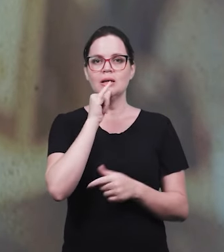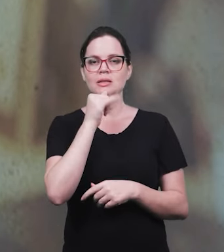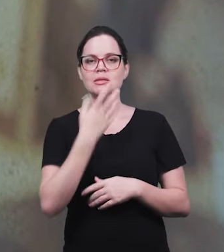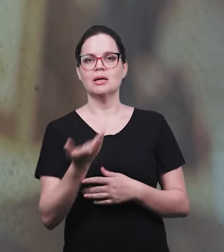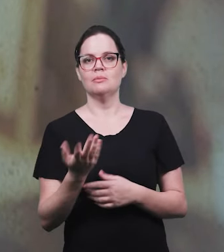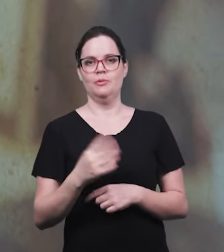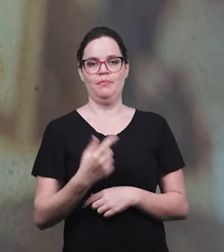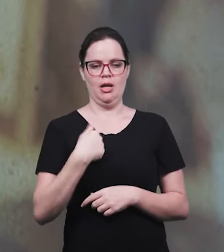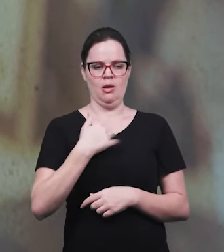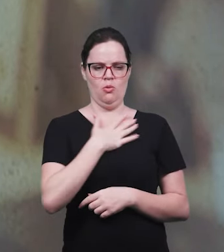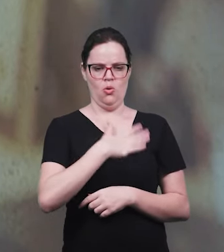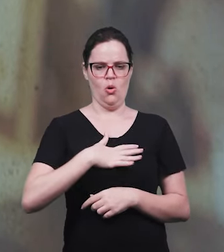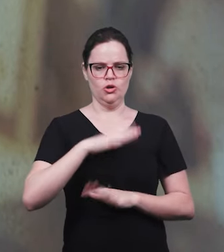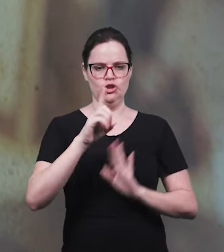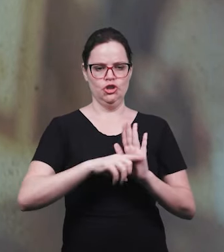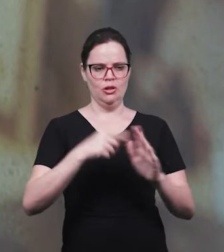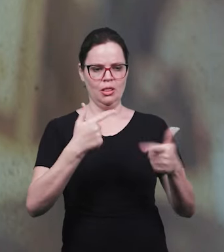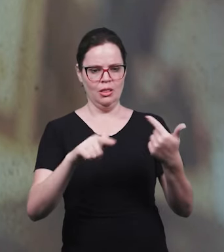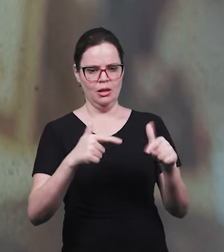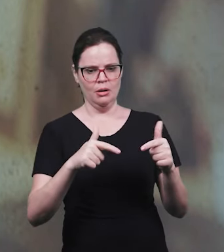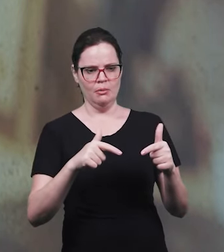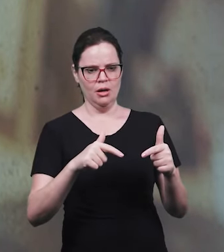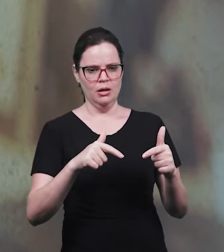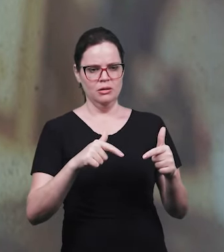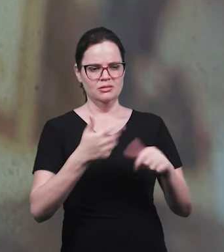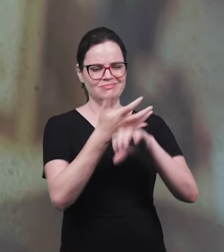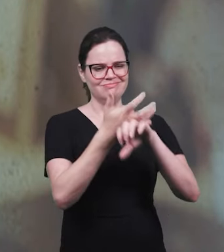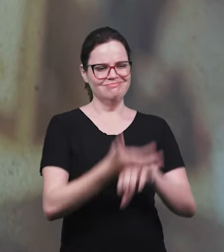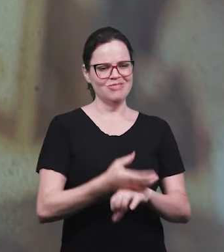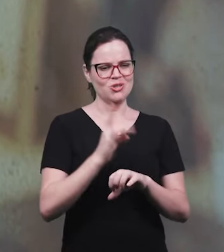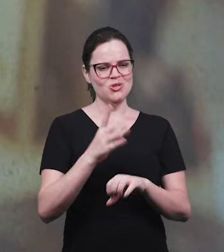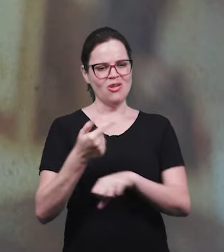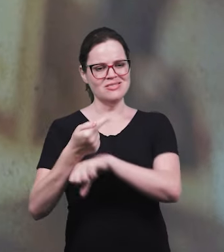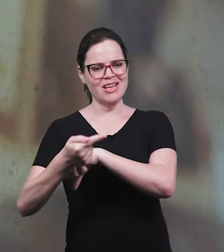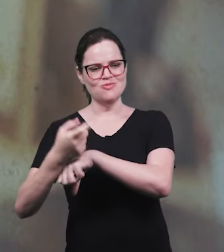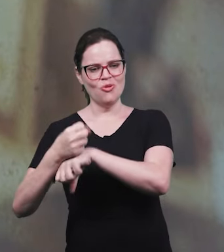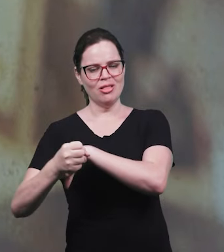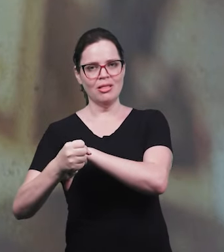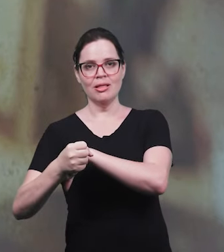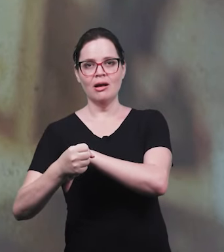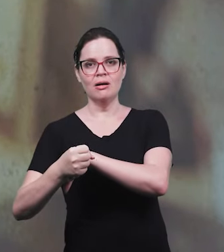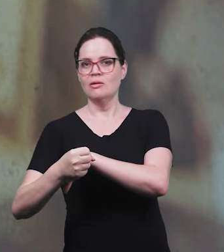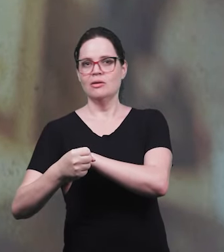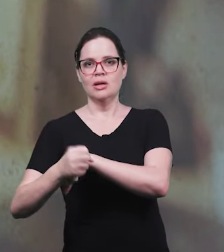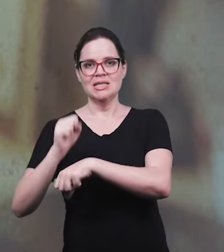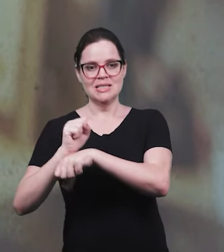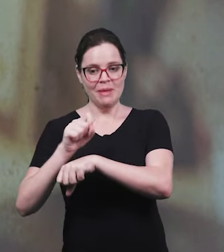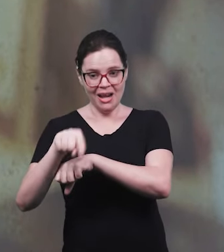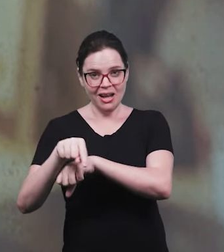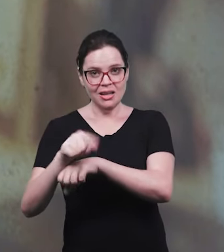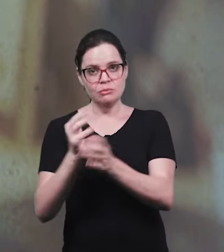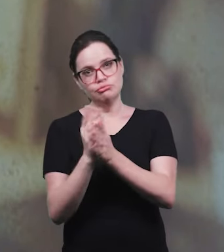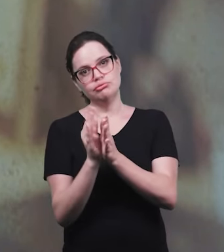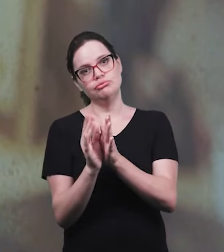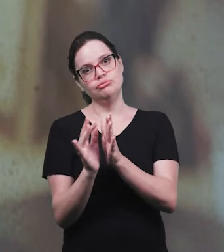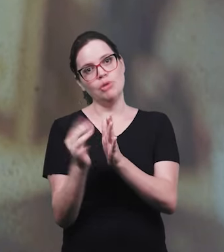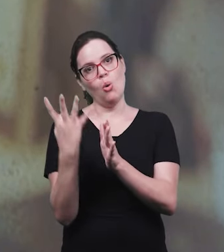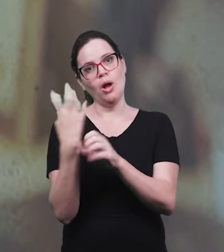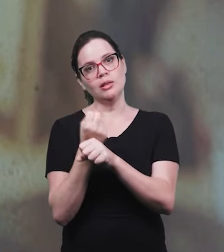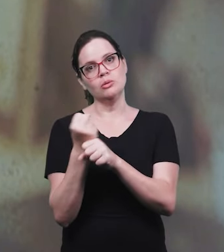por que eu já não começo a estudar, a entender? Não preciso ficar esperando que chegue aquele semestre. Hoje o